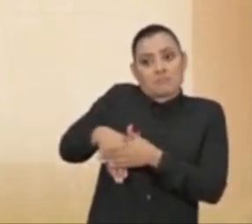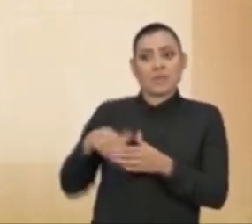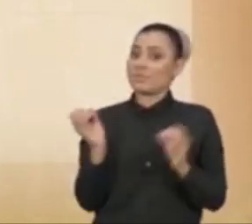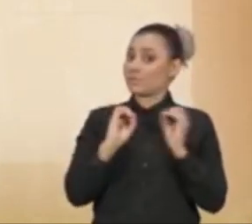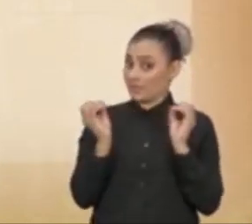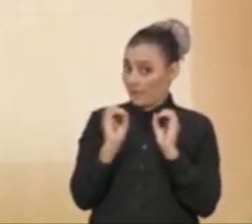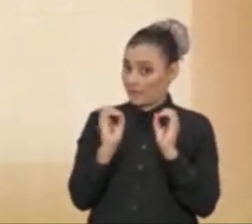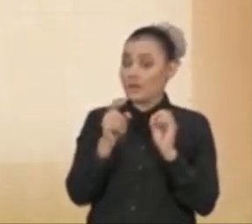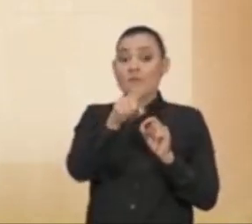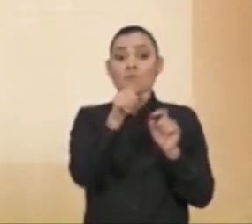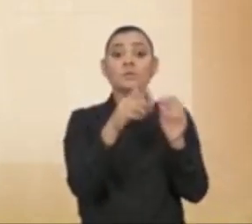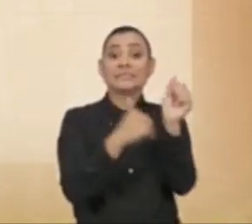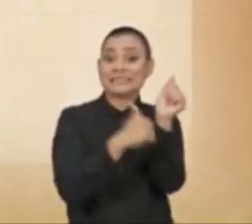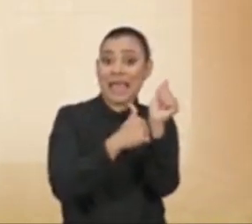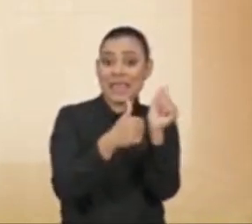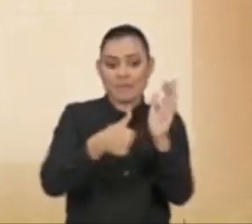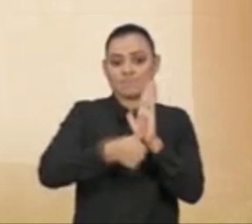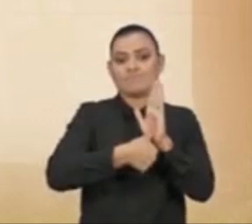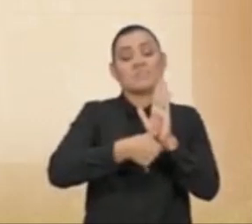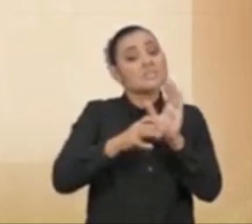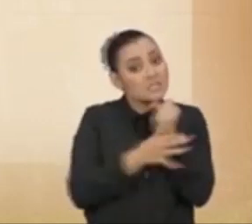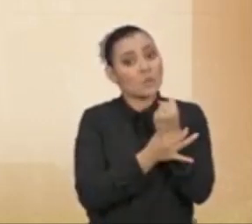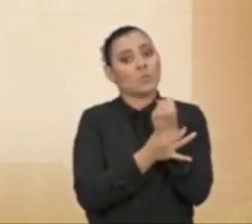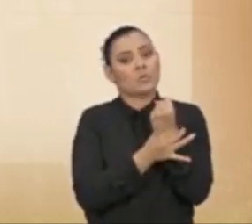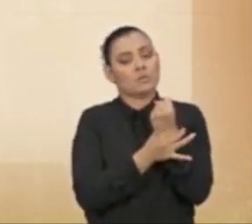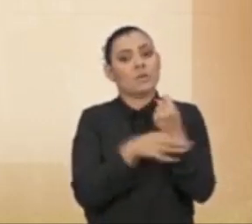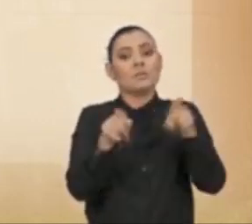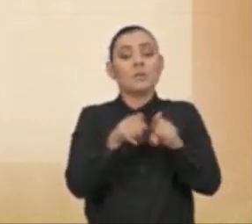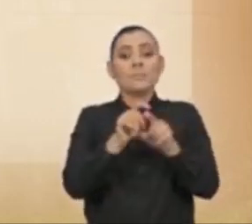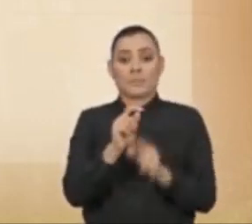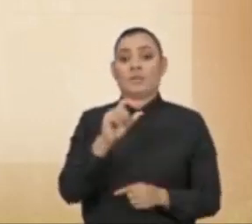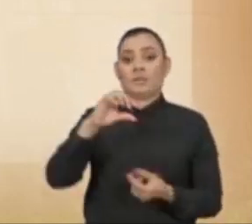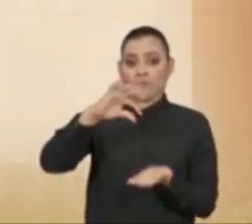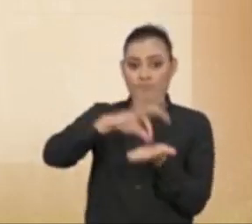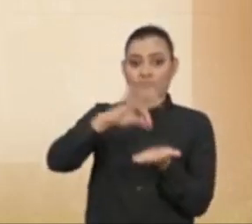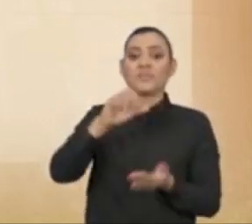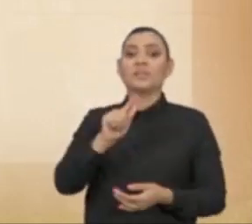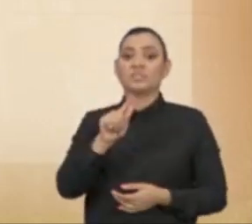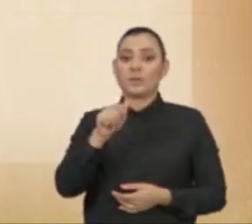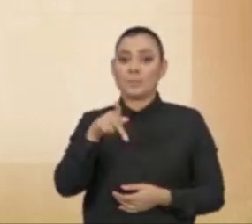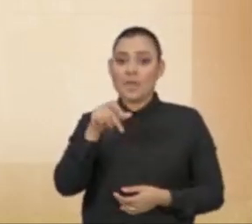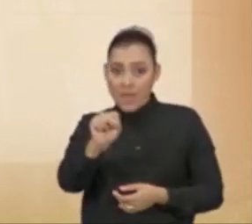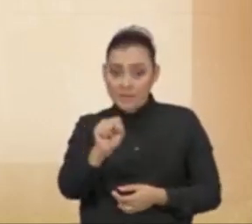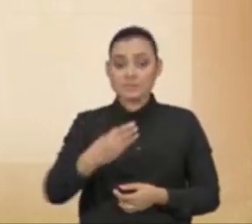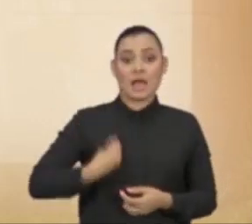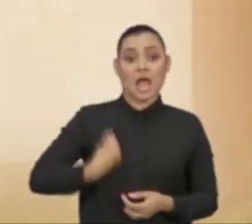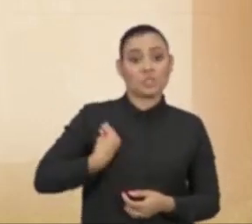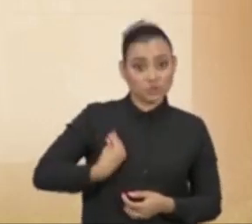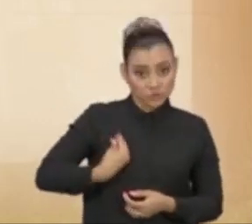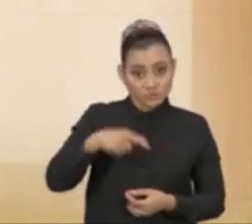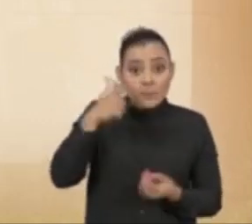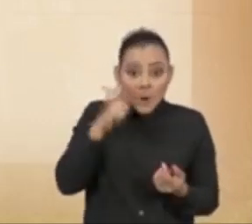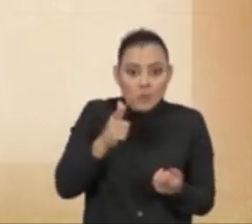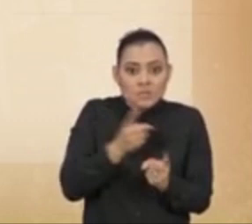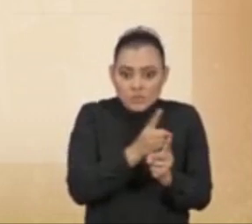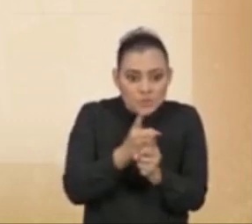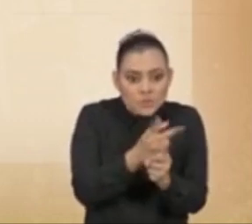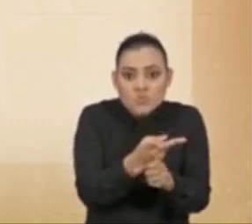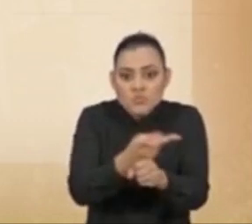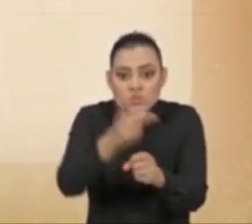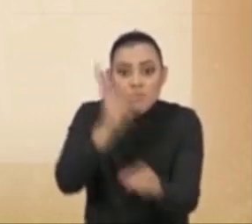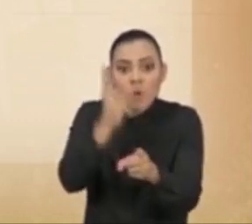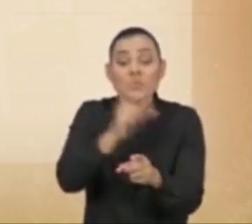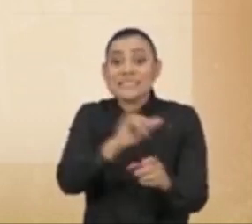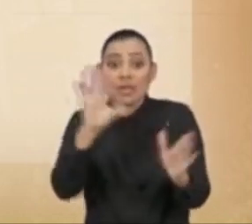Certifique-se de que a sua senha seja segura. Mantenha o GPS do aparelho ativado para que ele possa ser rastreado caso